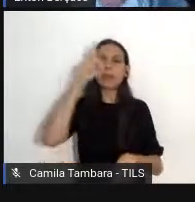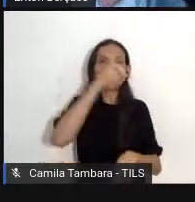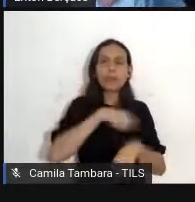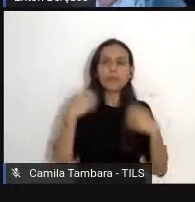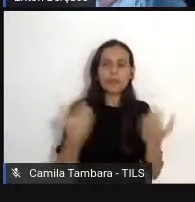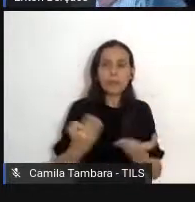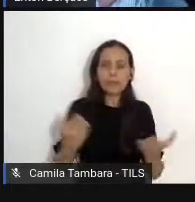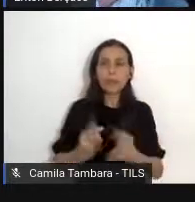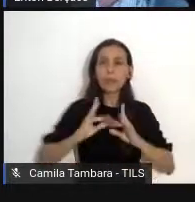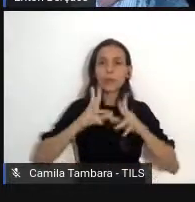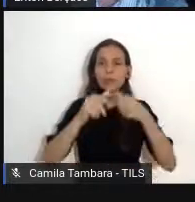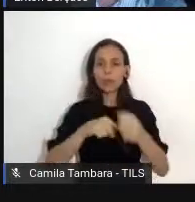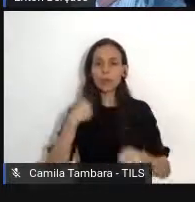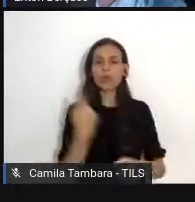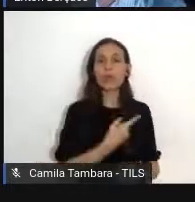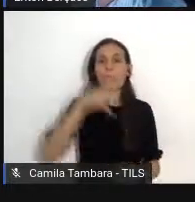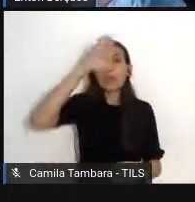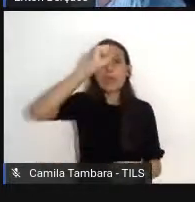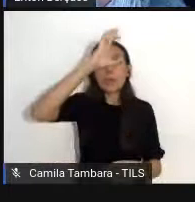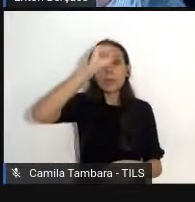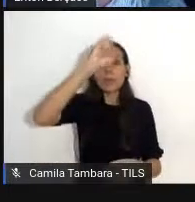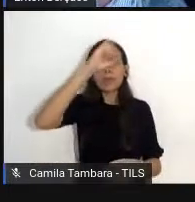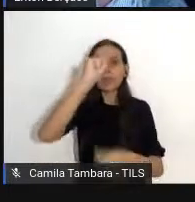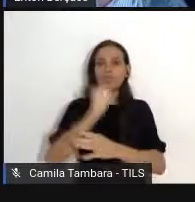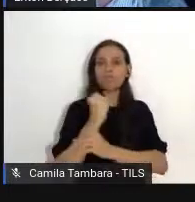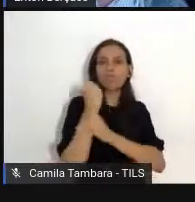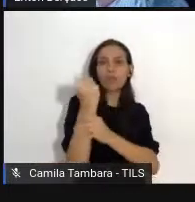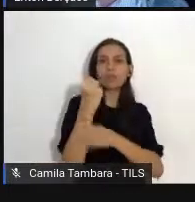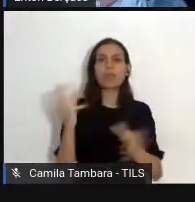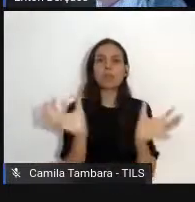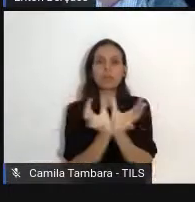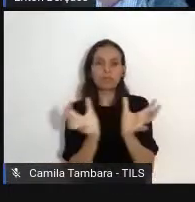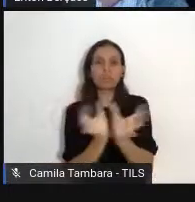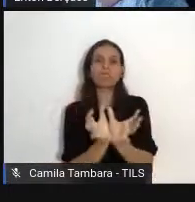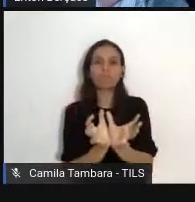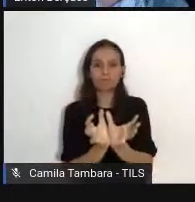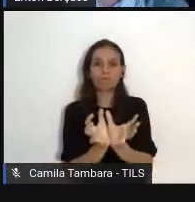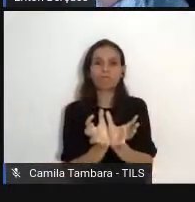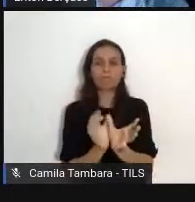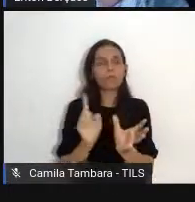mundo aprendendo muito e se fortalecendo como equipe. É isso.